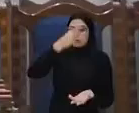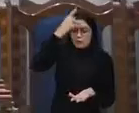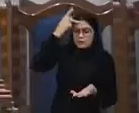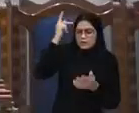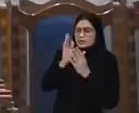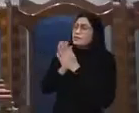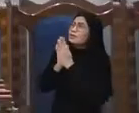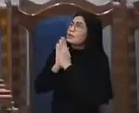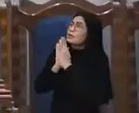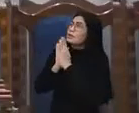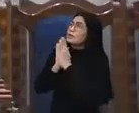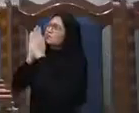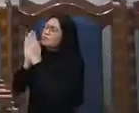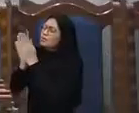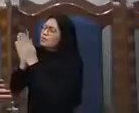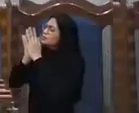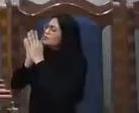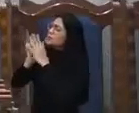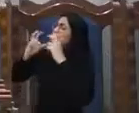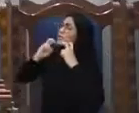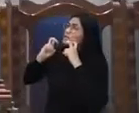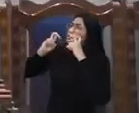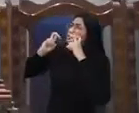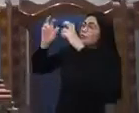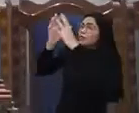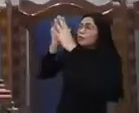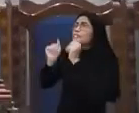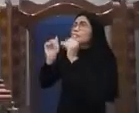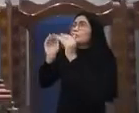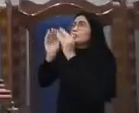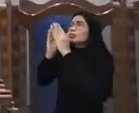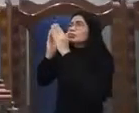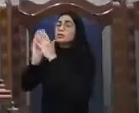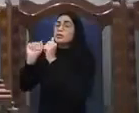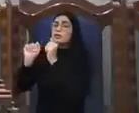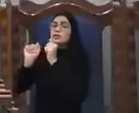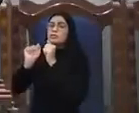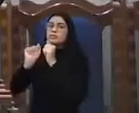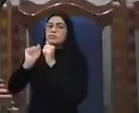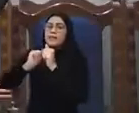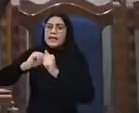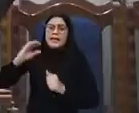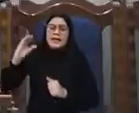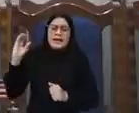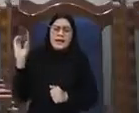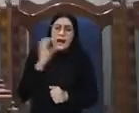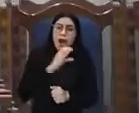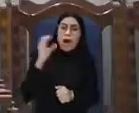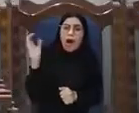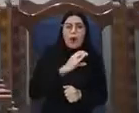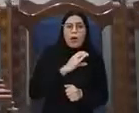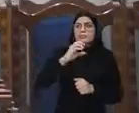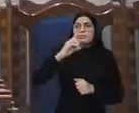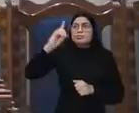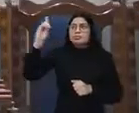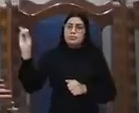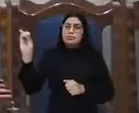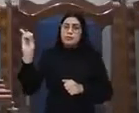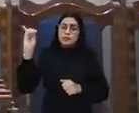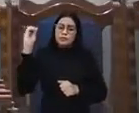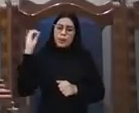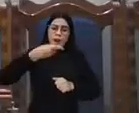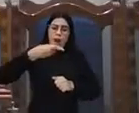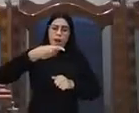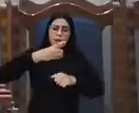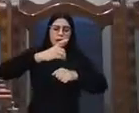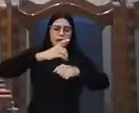eles oraram e pediram e clamaram a esse Deus desconhecido, diz que imediatamente a praga